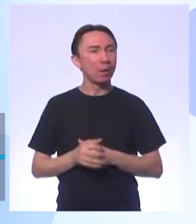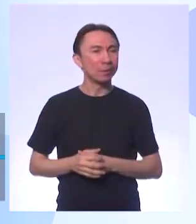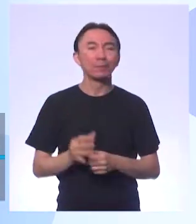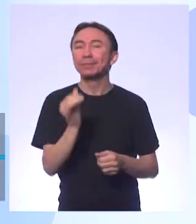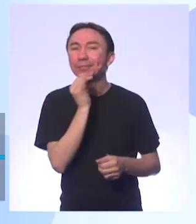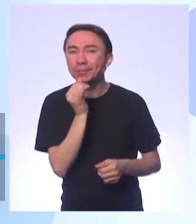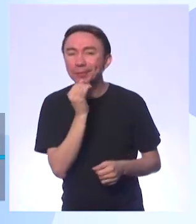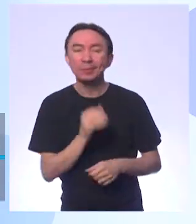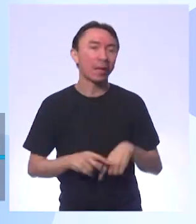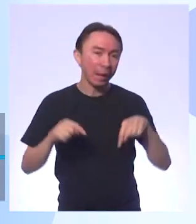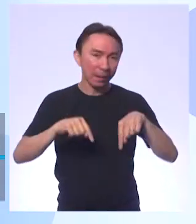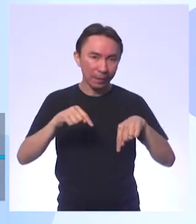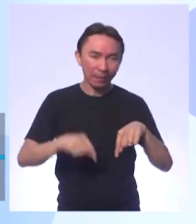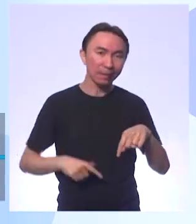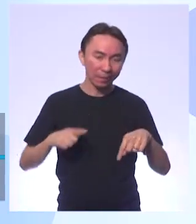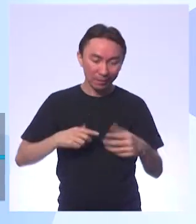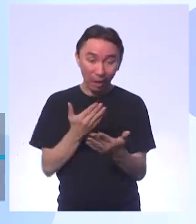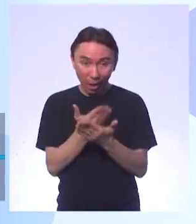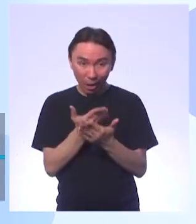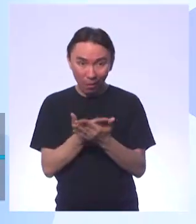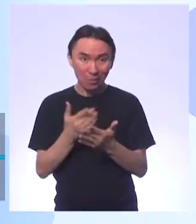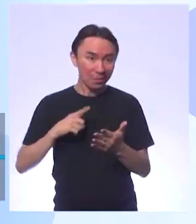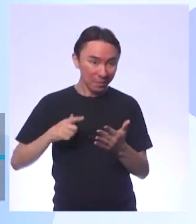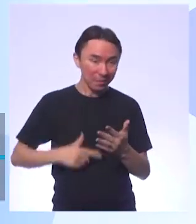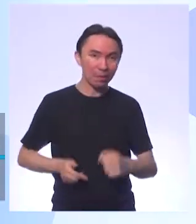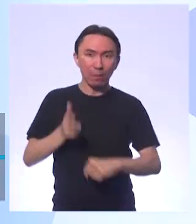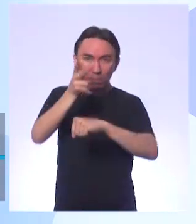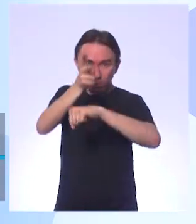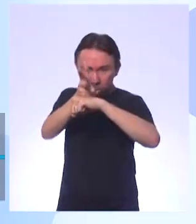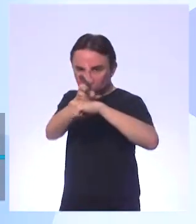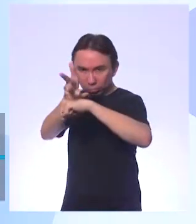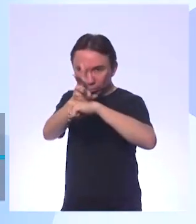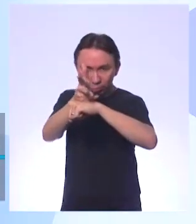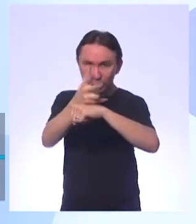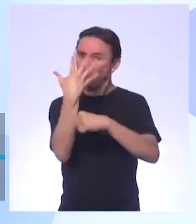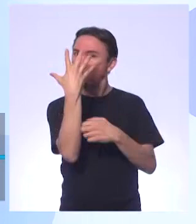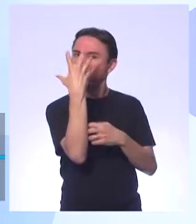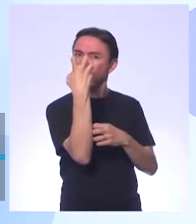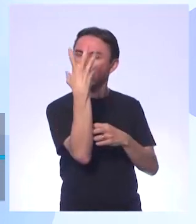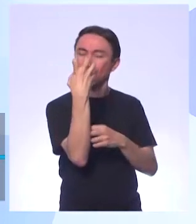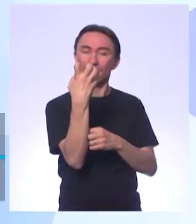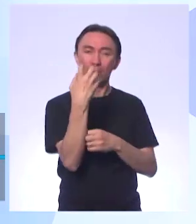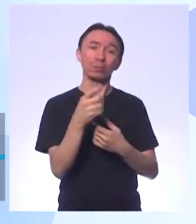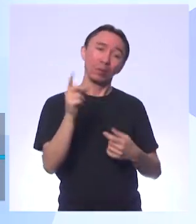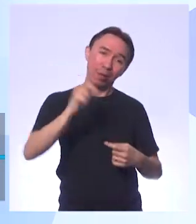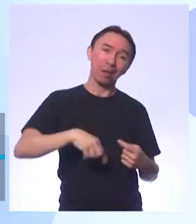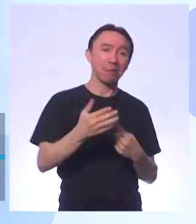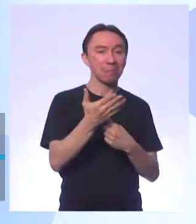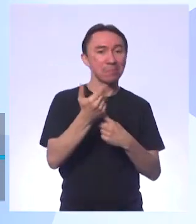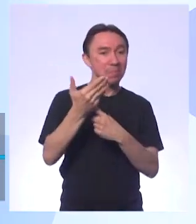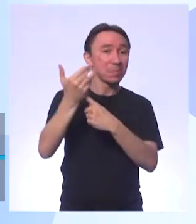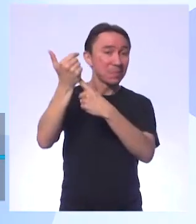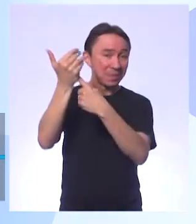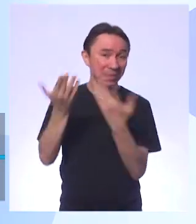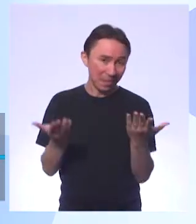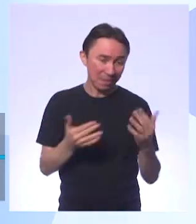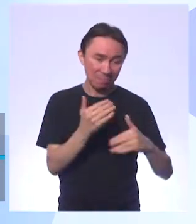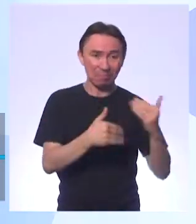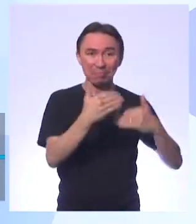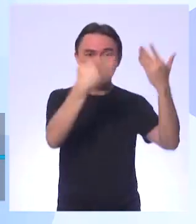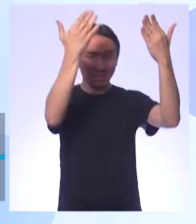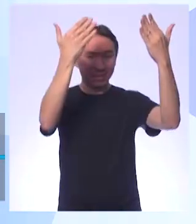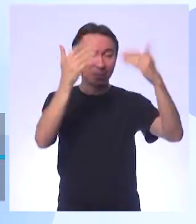sendo transmitido dessa maneira, ocorreu porque existe um avanço tecnológico aí no mundo. Senão, não seria possível. Mas,